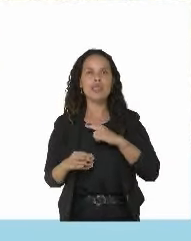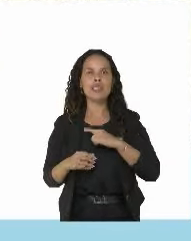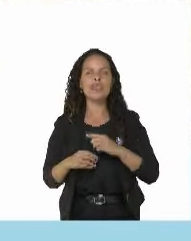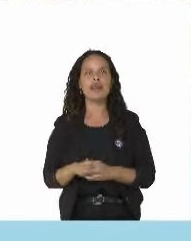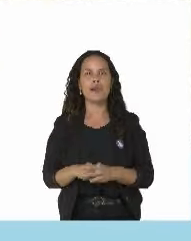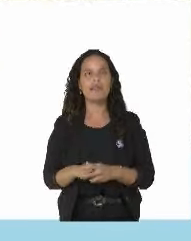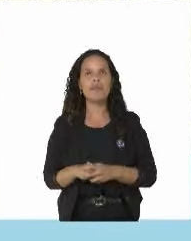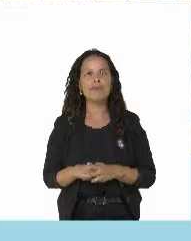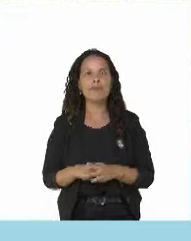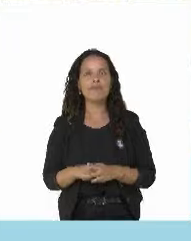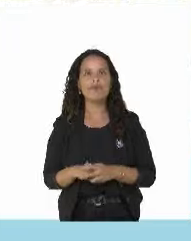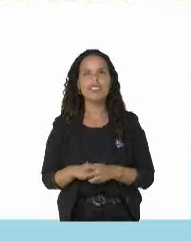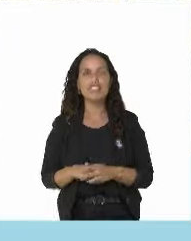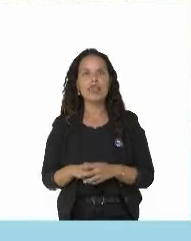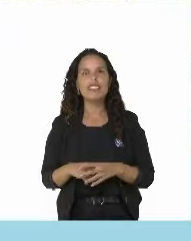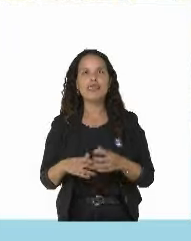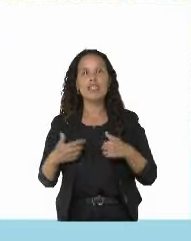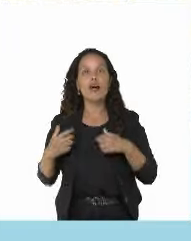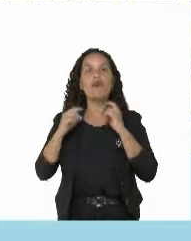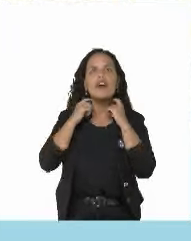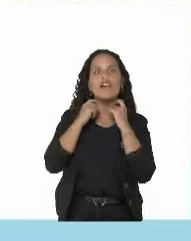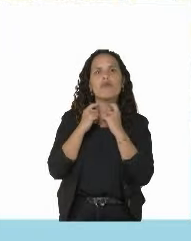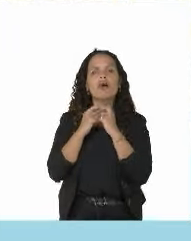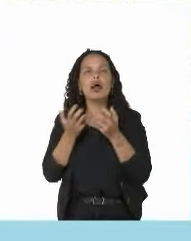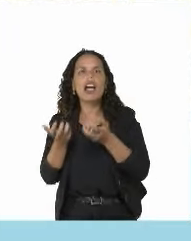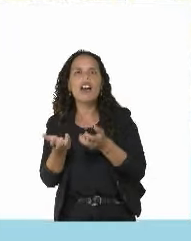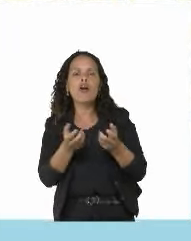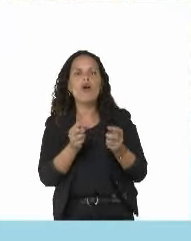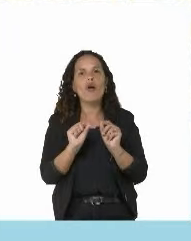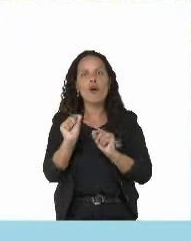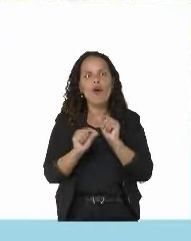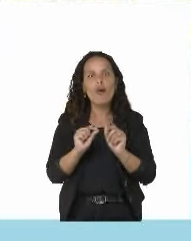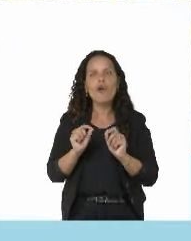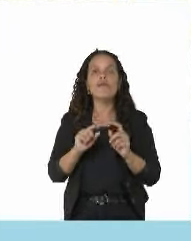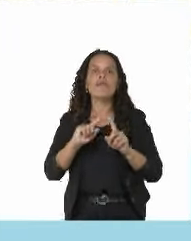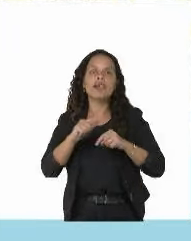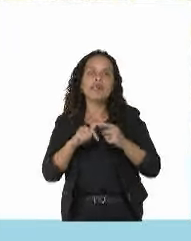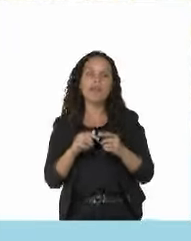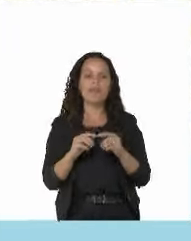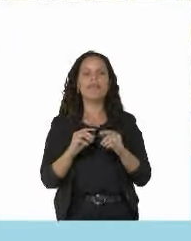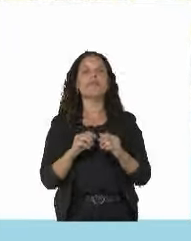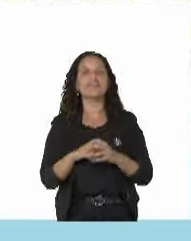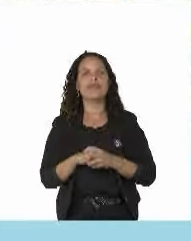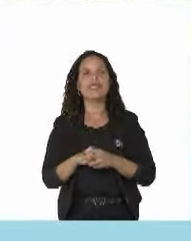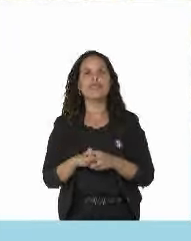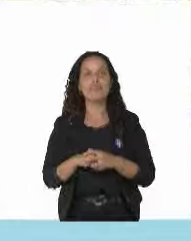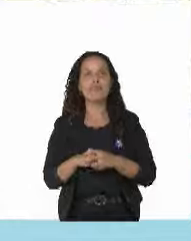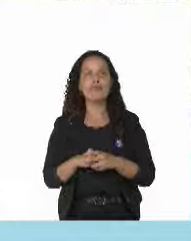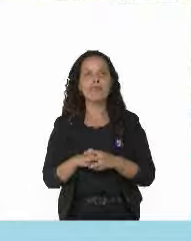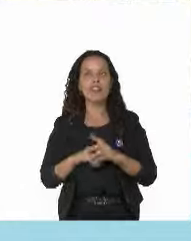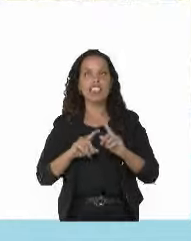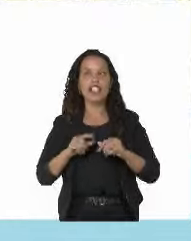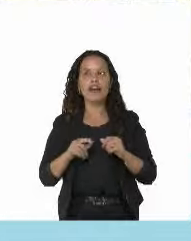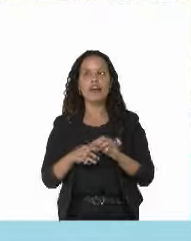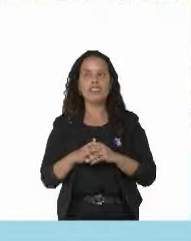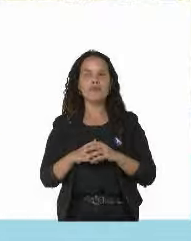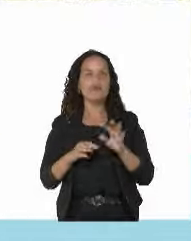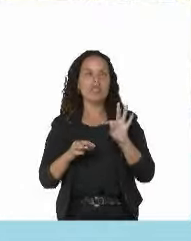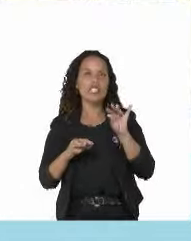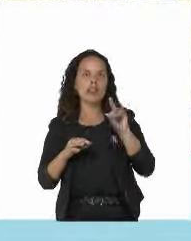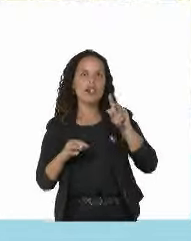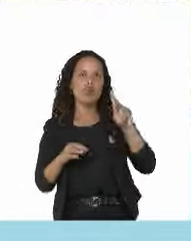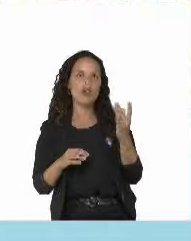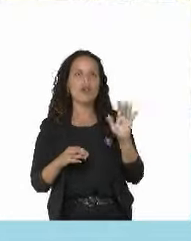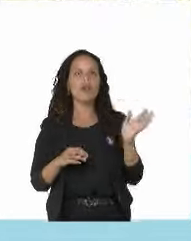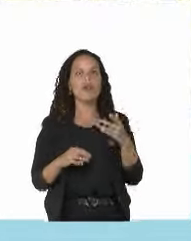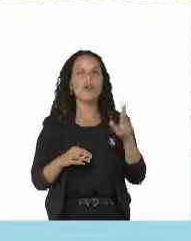você for fazer o prompt, você poder falar, eu quero uma gola assim, eu quero o tecido tal, enfim. E o The World of Ornament, que também é um livro